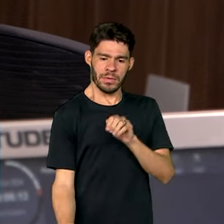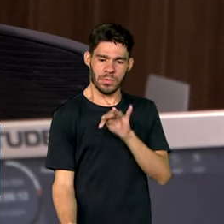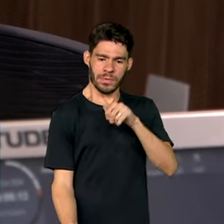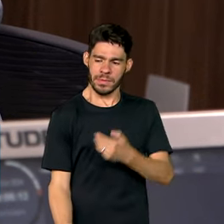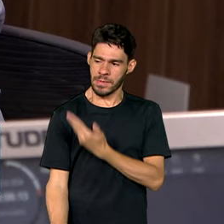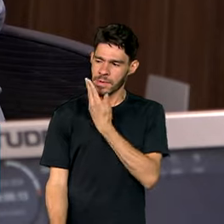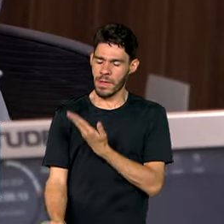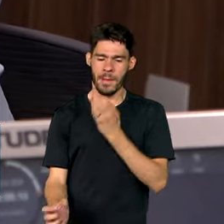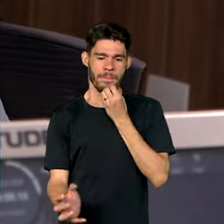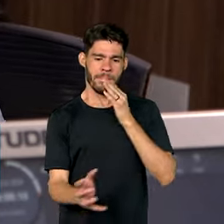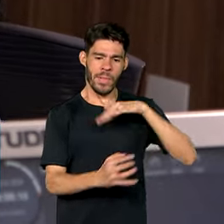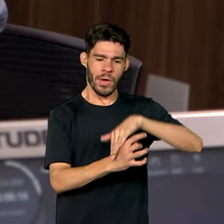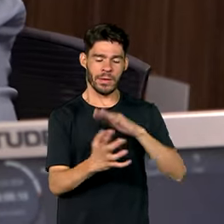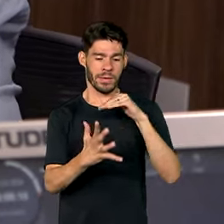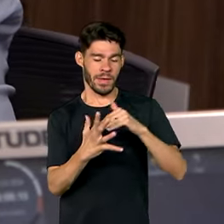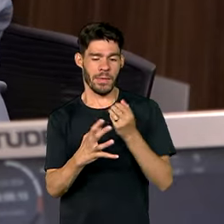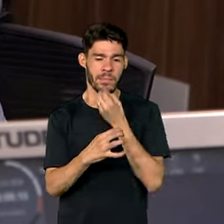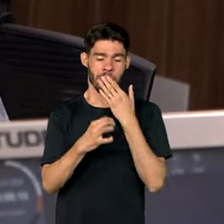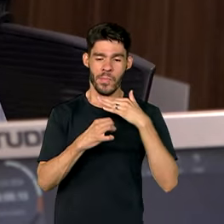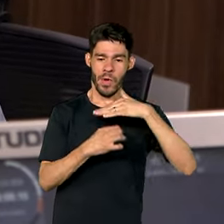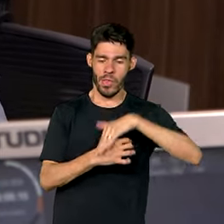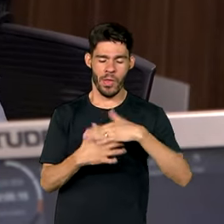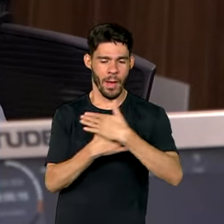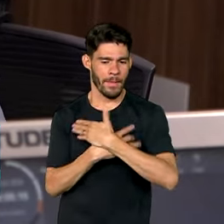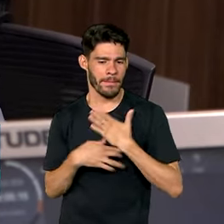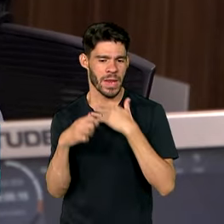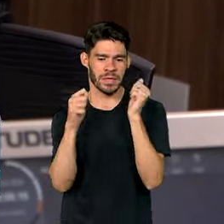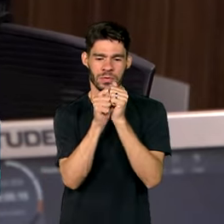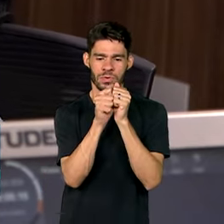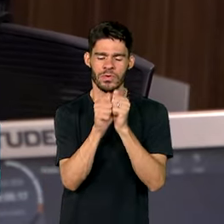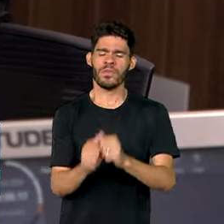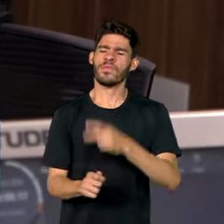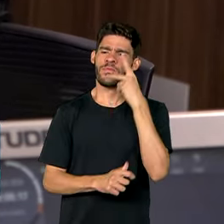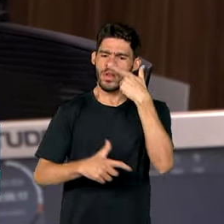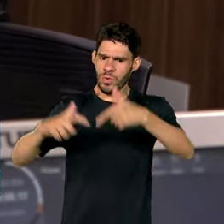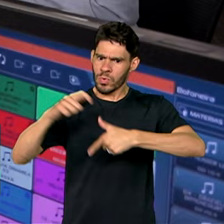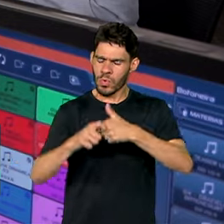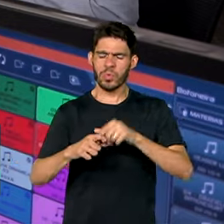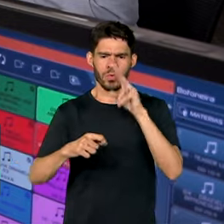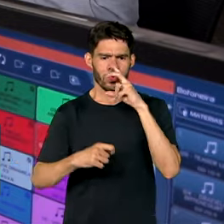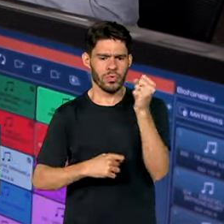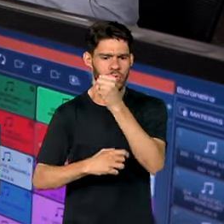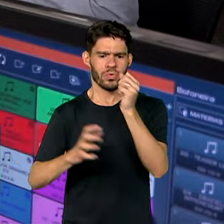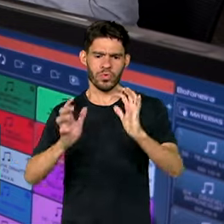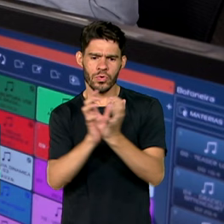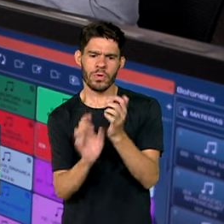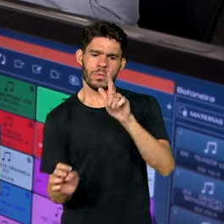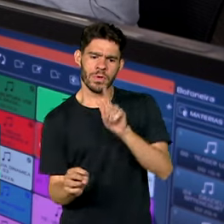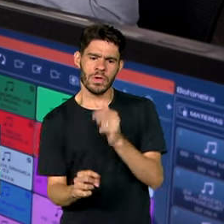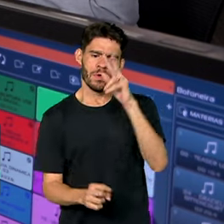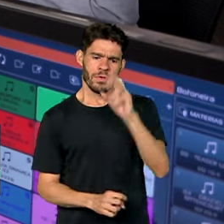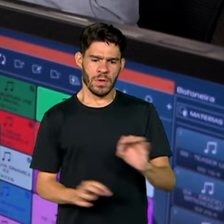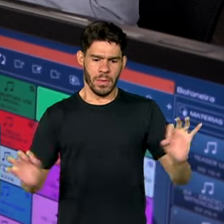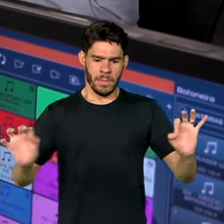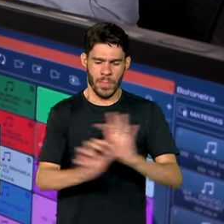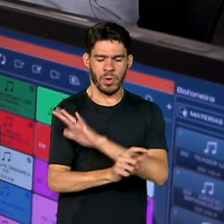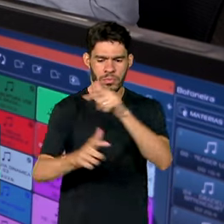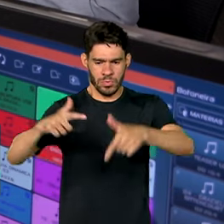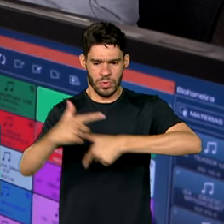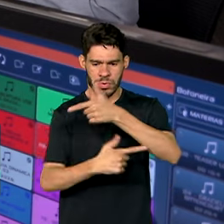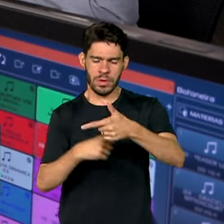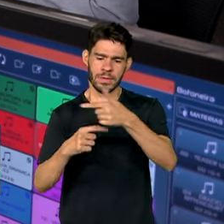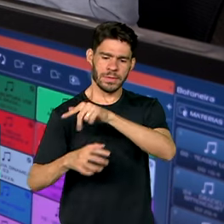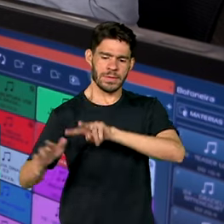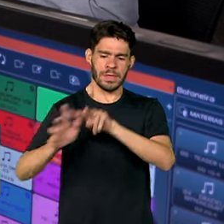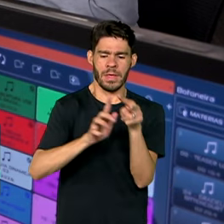noite secretária Boa noite é um prazer estar aqui com vocês secretária vamos falar da Força Tarefa de clima do G20 que concluiu aí os trabalhos na